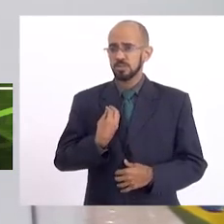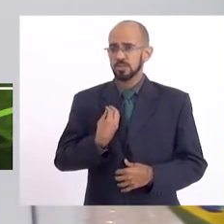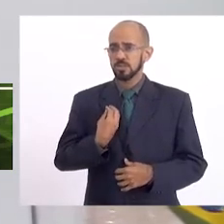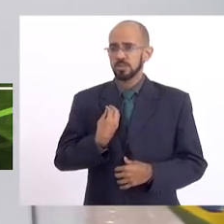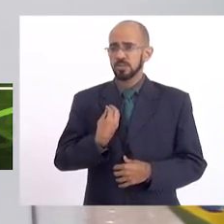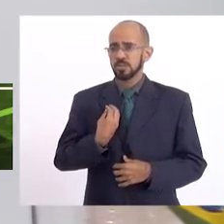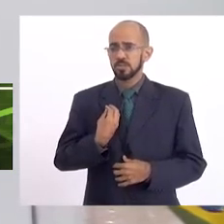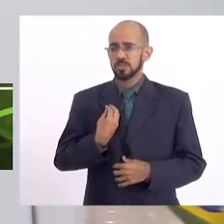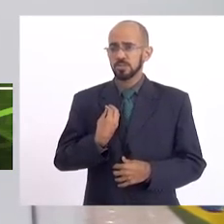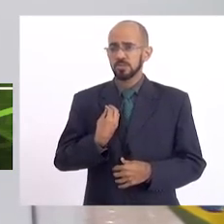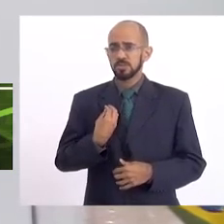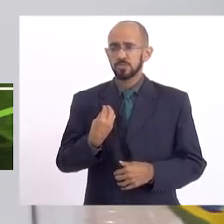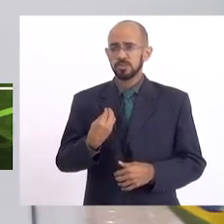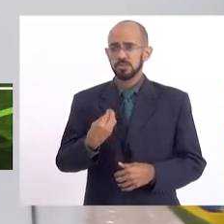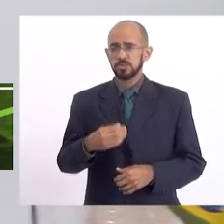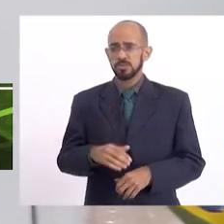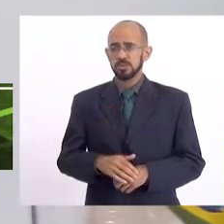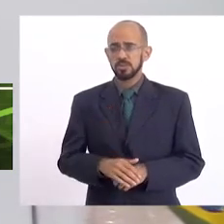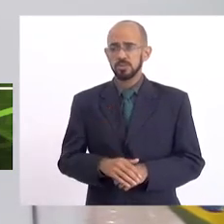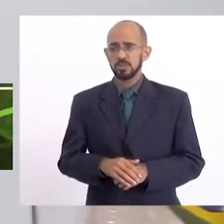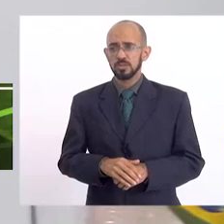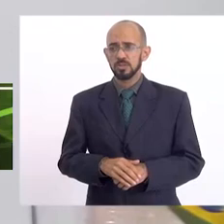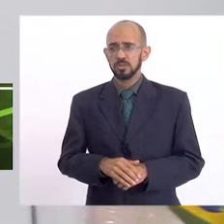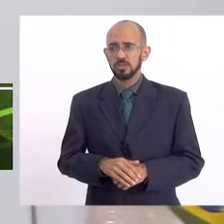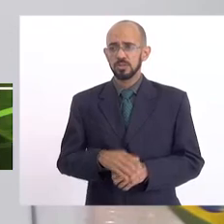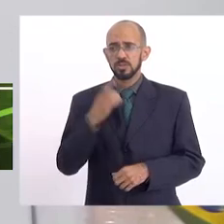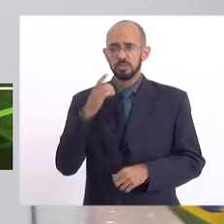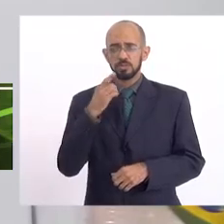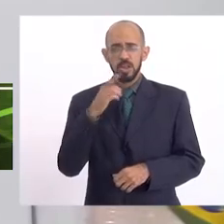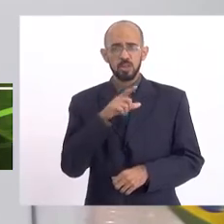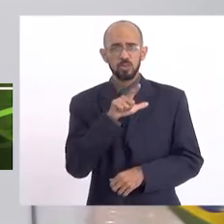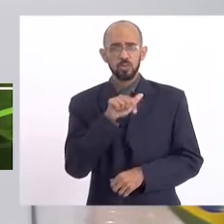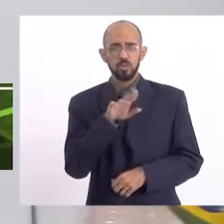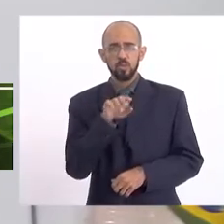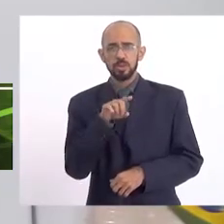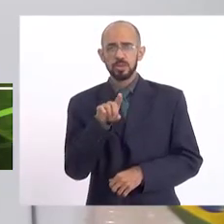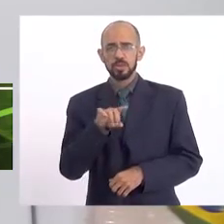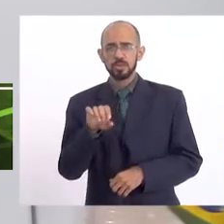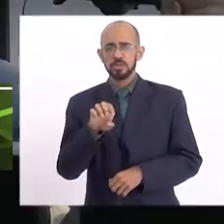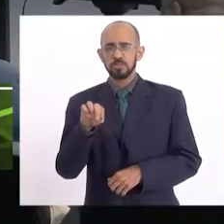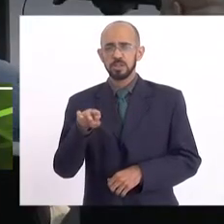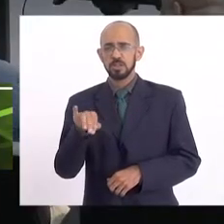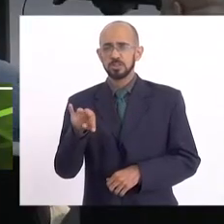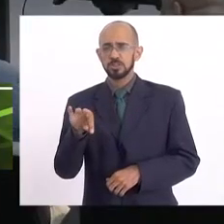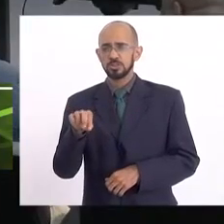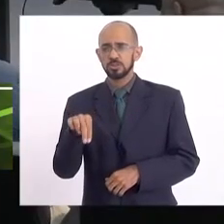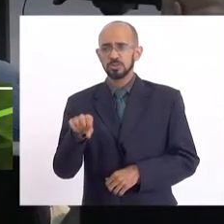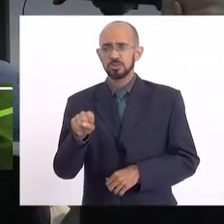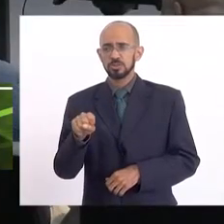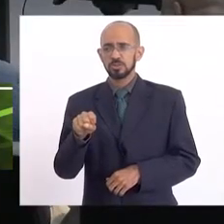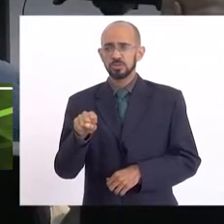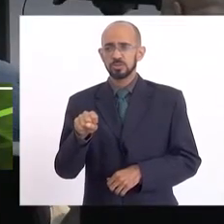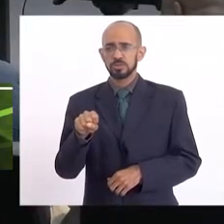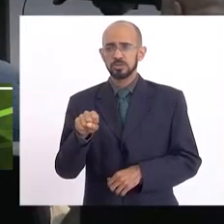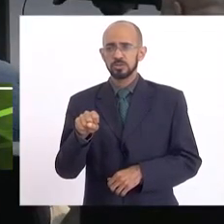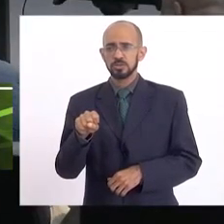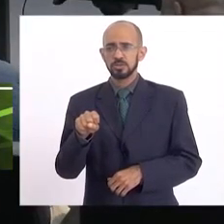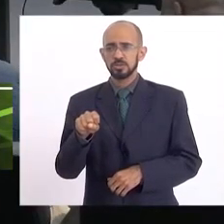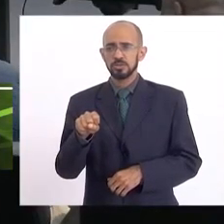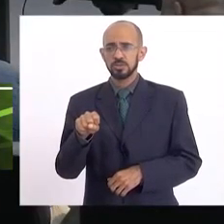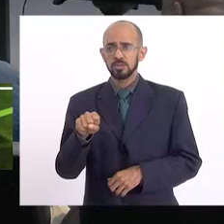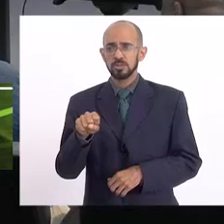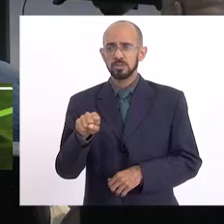na Assembleia. Parabéns. Passa a palavra ao deputado Luiz Martins. Bem, bom dia a todos. Bom dia,